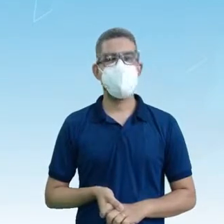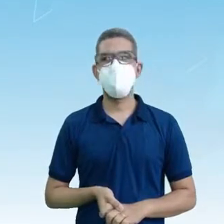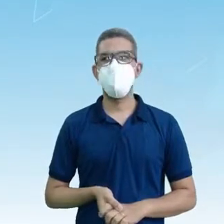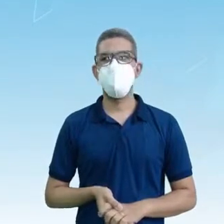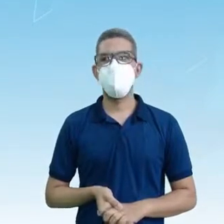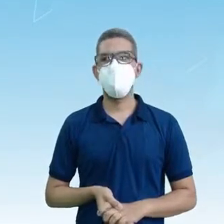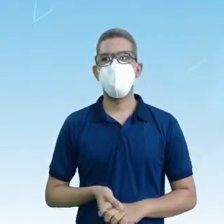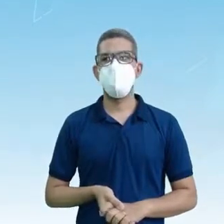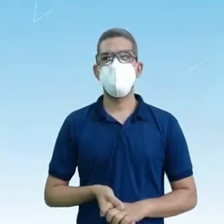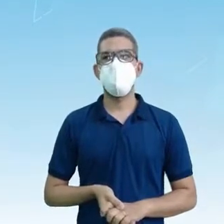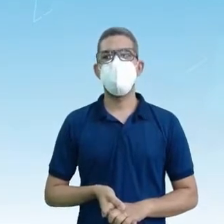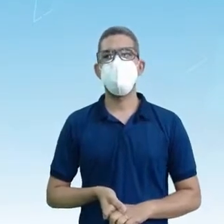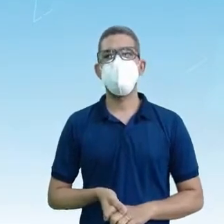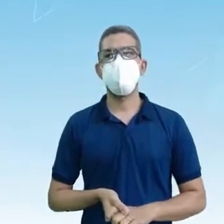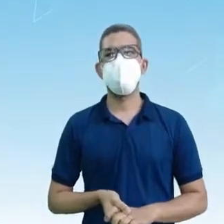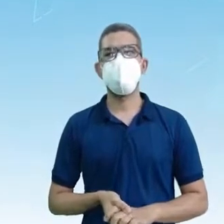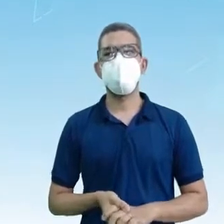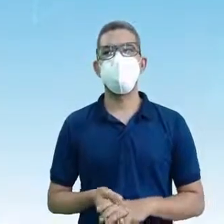Ok.